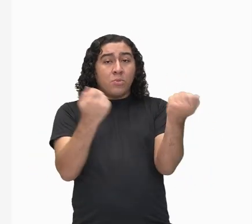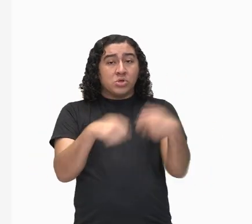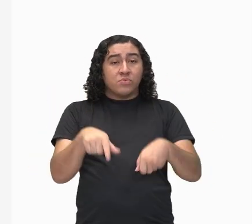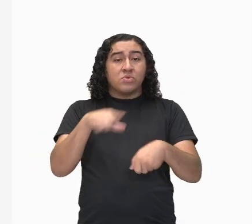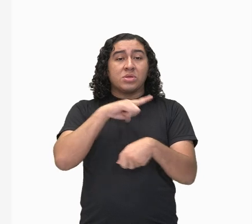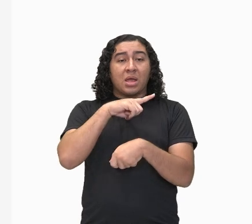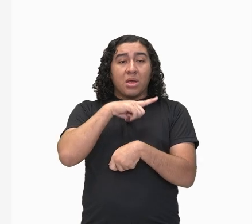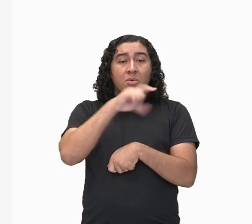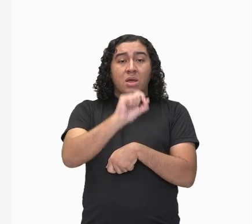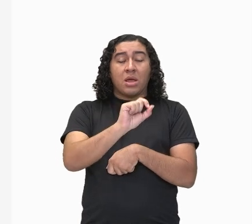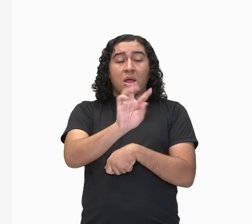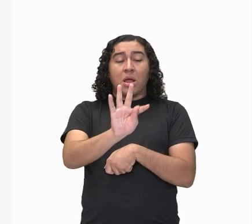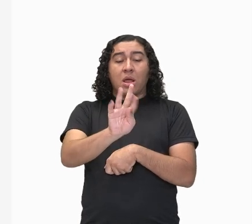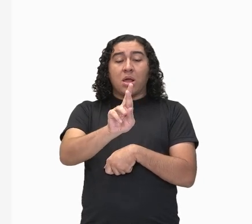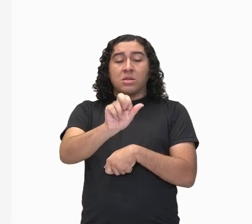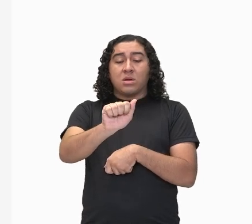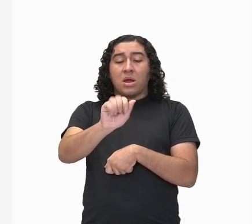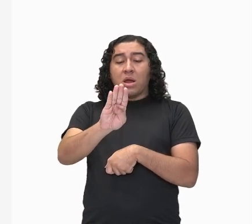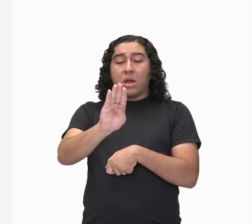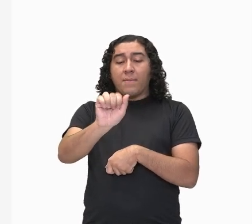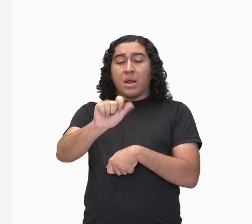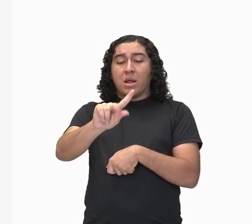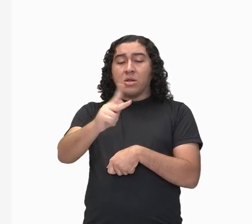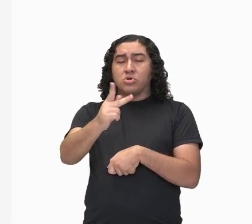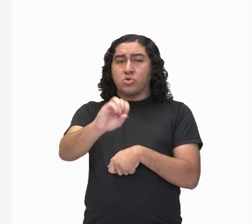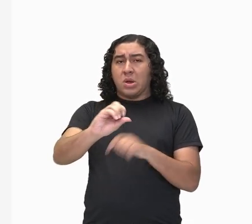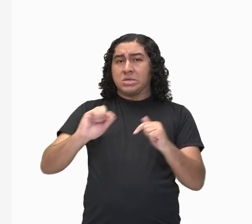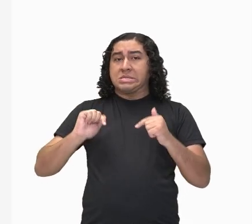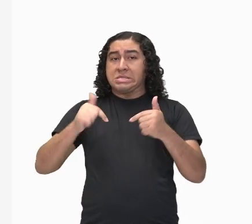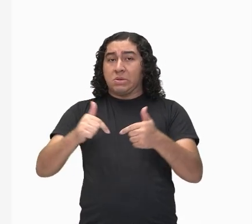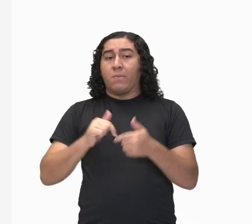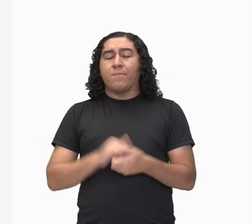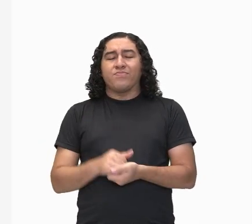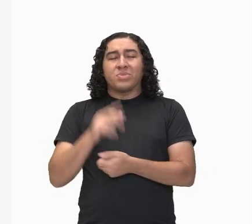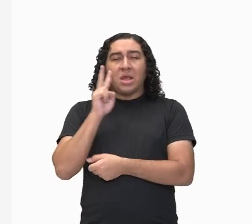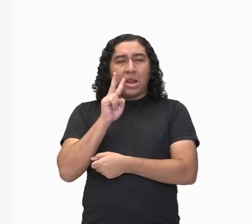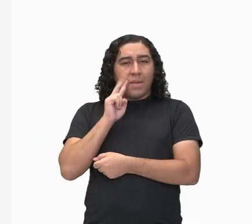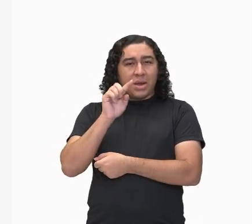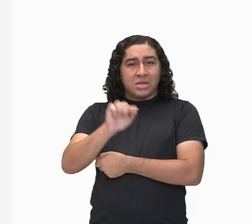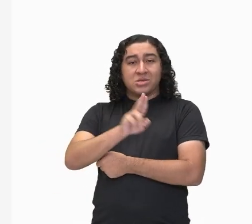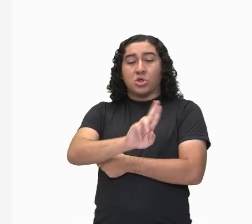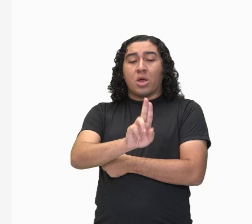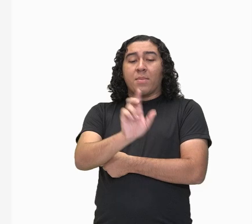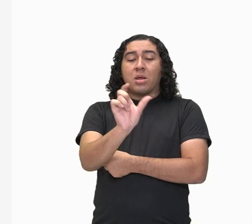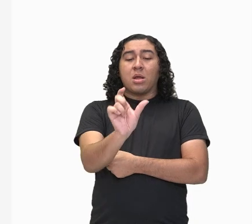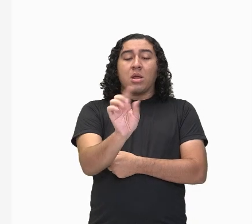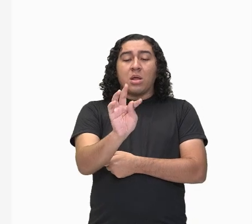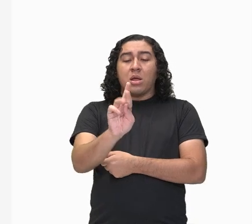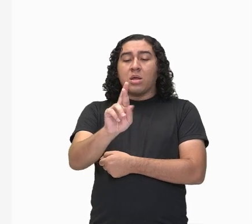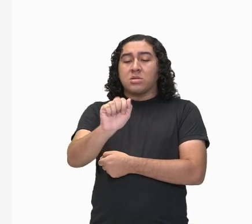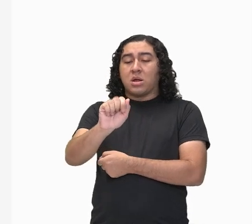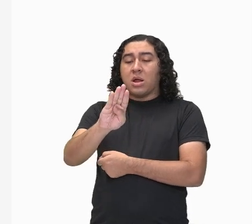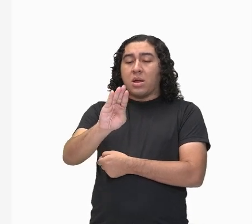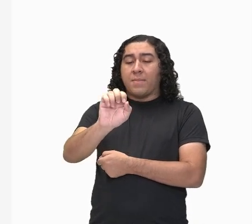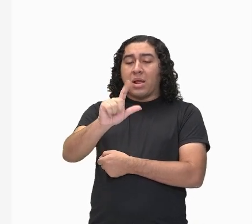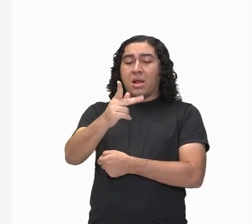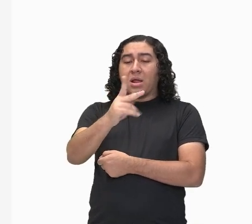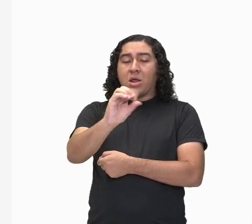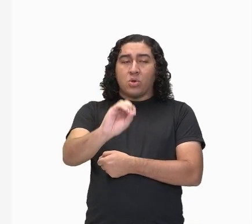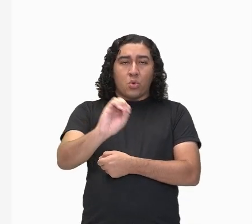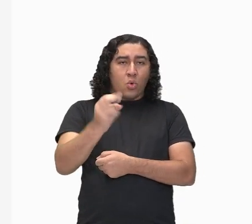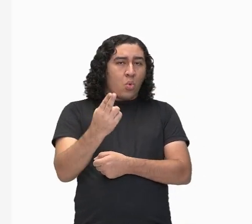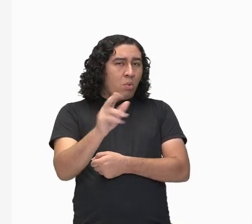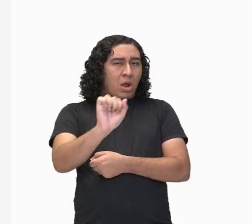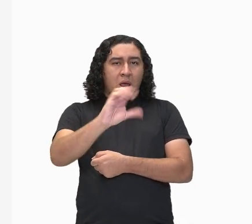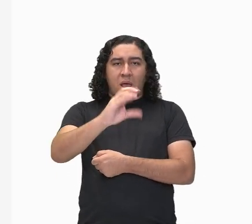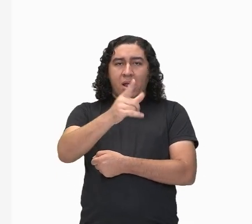trabalho. Então, toda vez que a gente fala de energia, a gente pode lembrar logo desse nome trabalho, ação, movimento, tá?